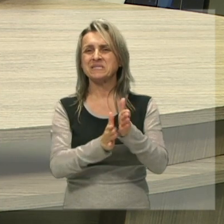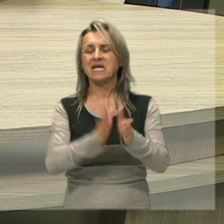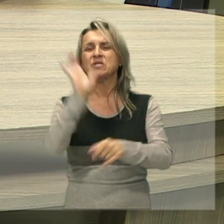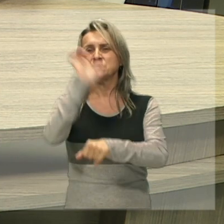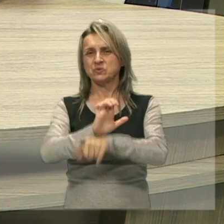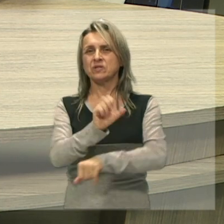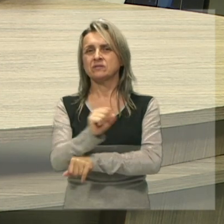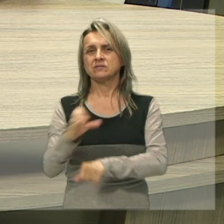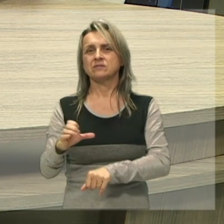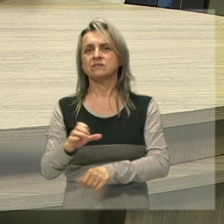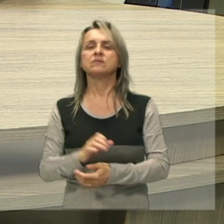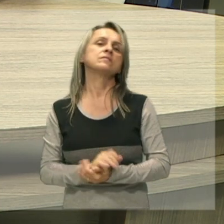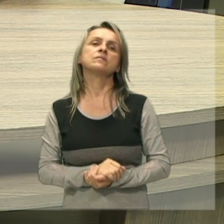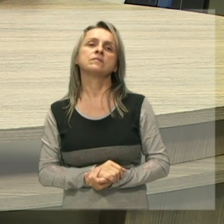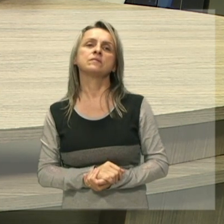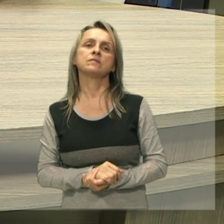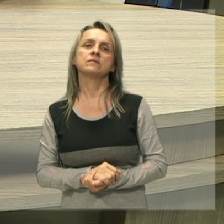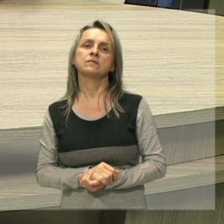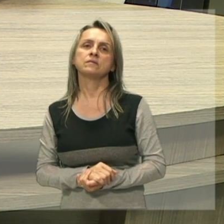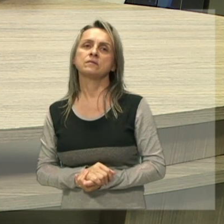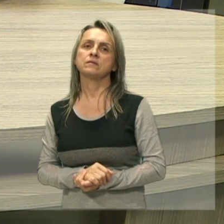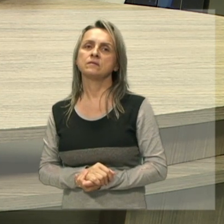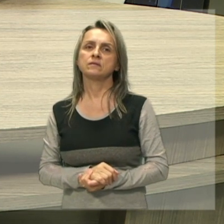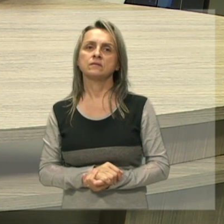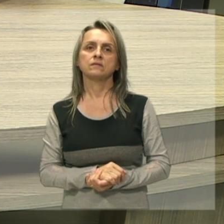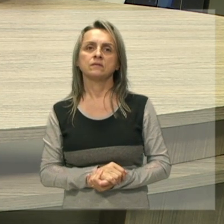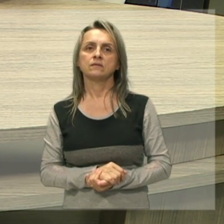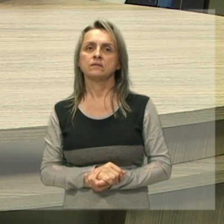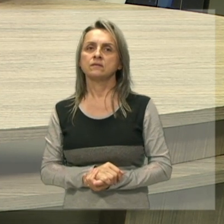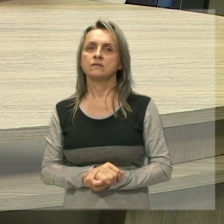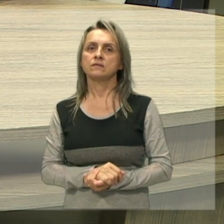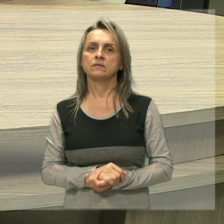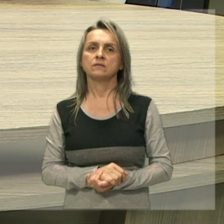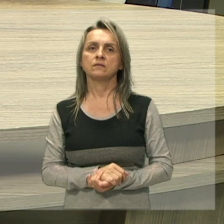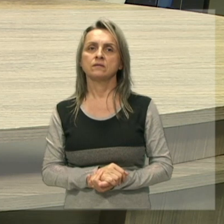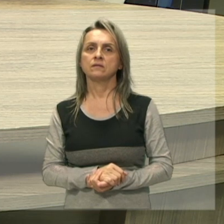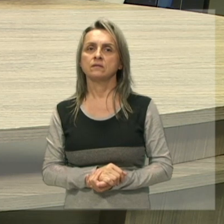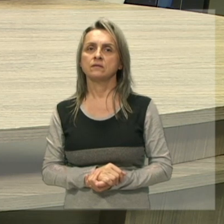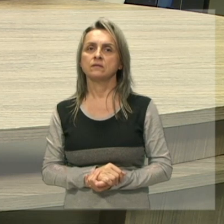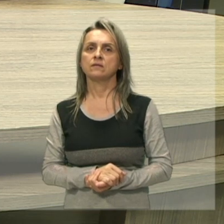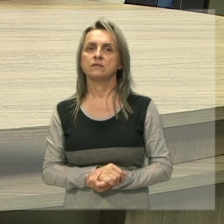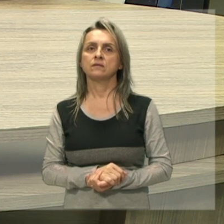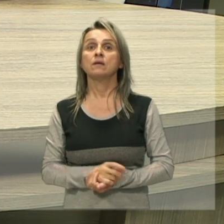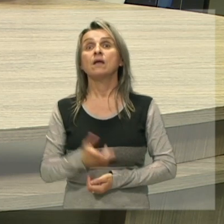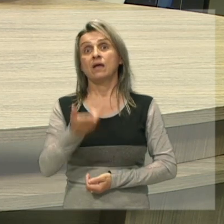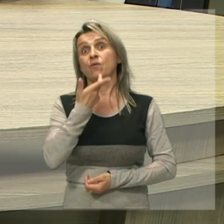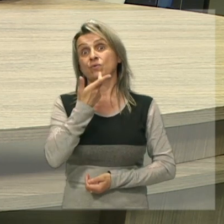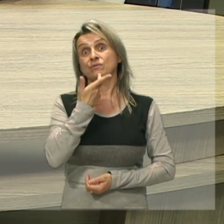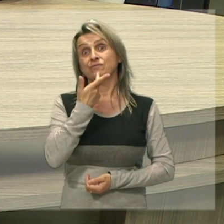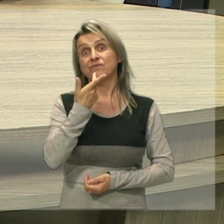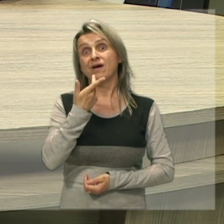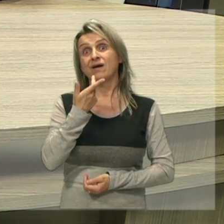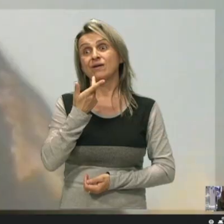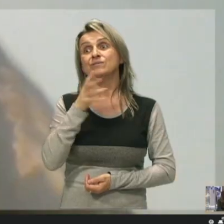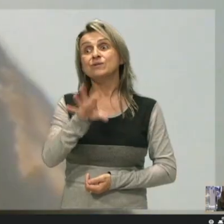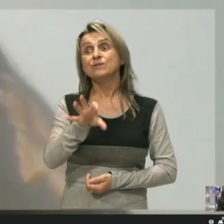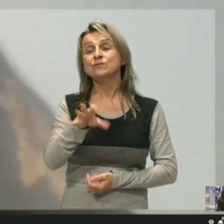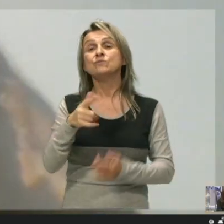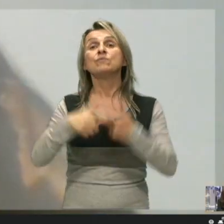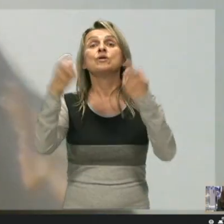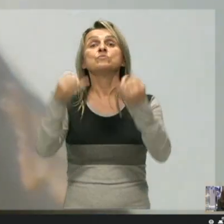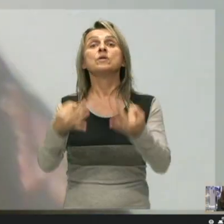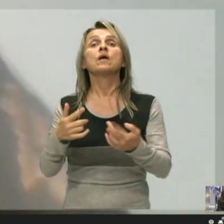né? E quando eu falo isso, as pessoas não imaginam que a acessibilidade passa de uma rodoviária, também passa por como eu compro